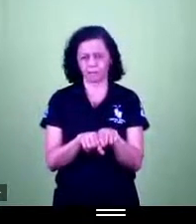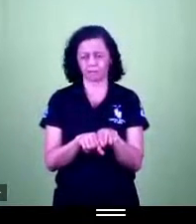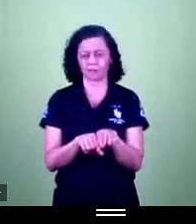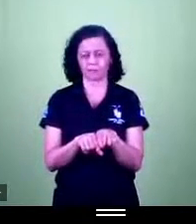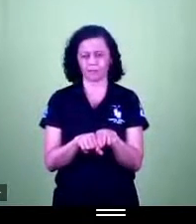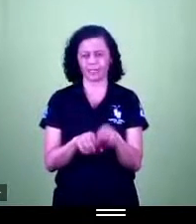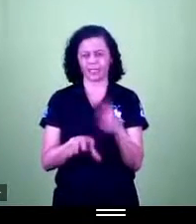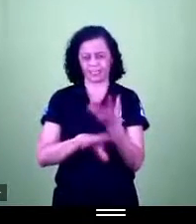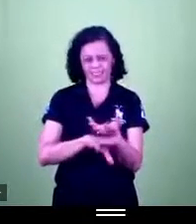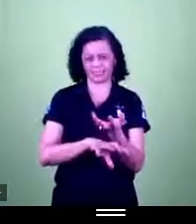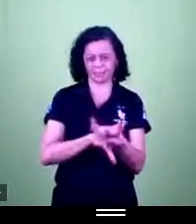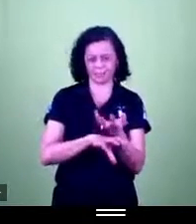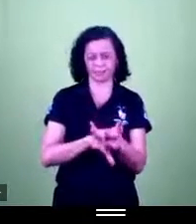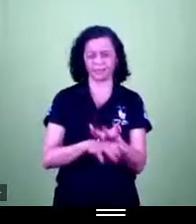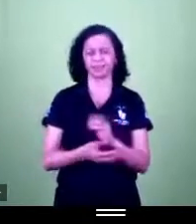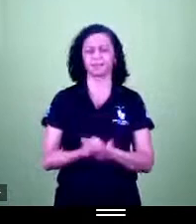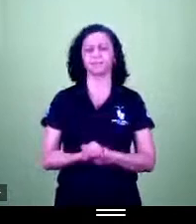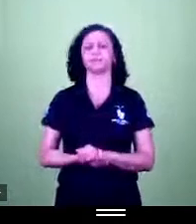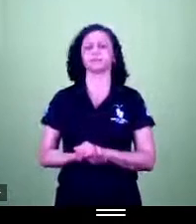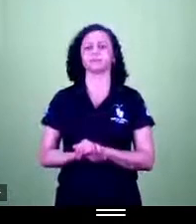da disciplina. Quer ver?